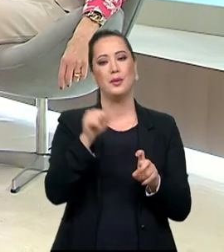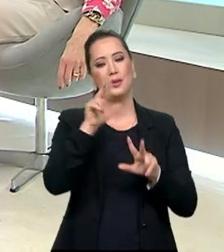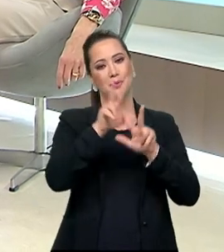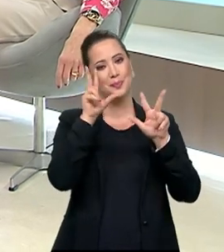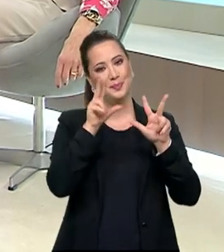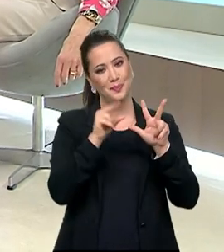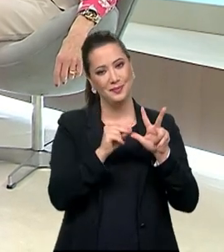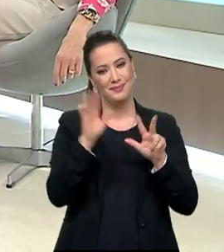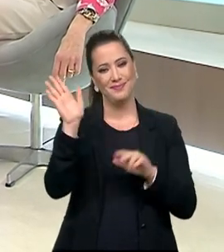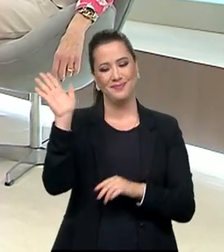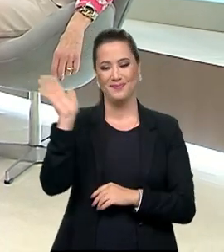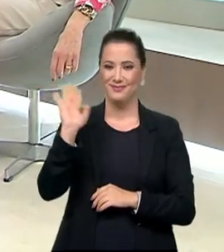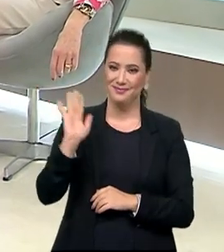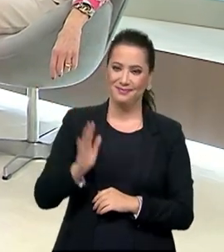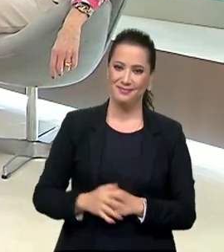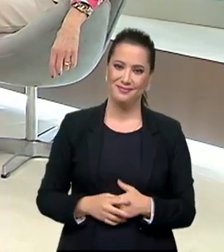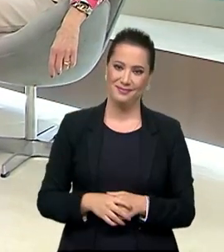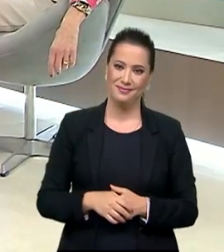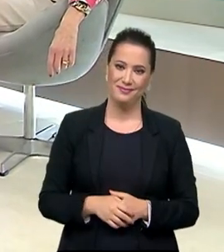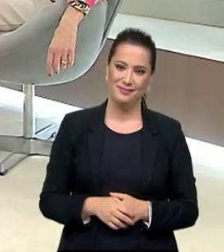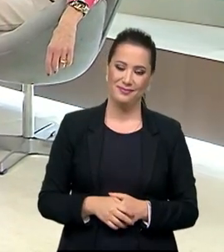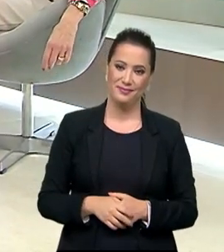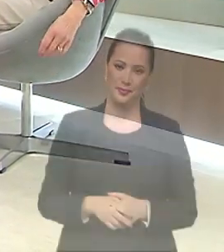Brasil. Até o próximo programa.